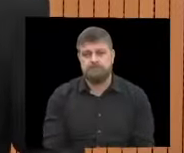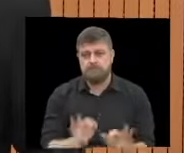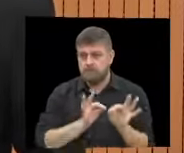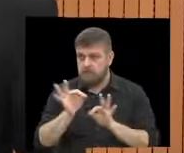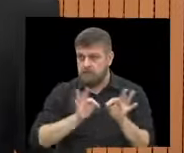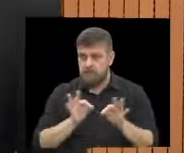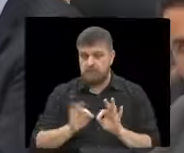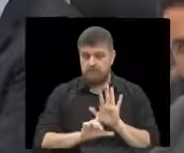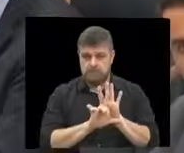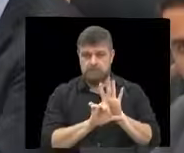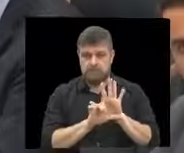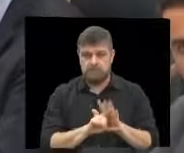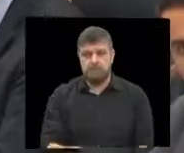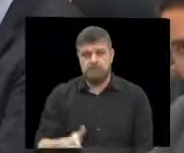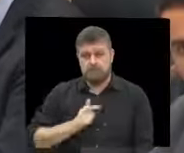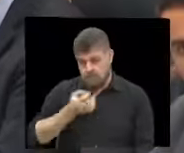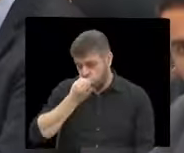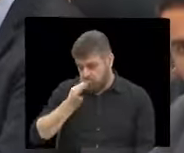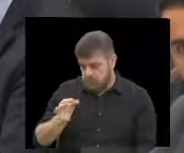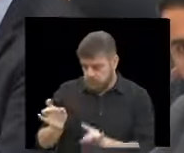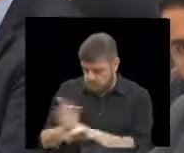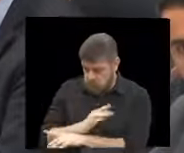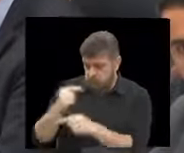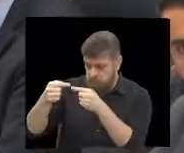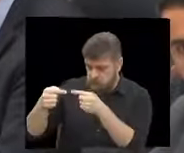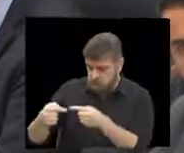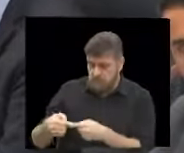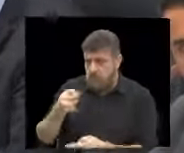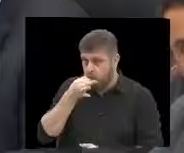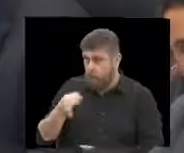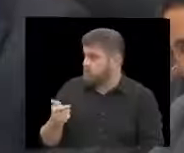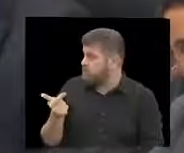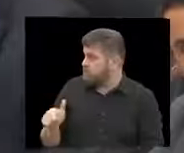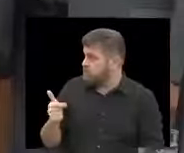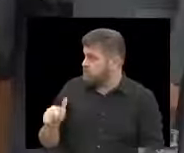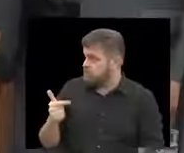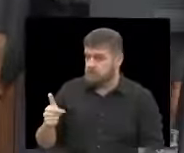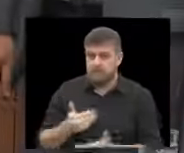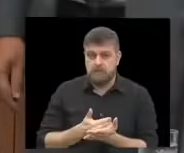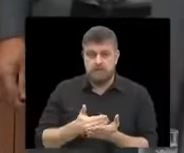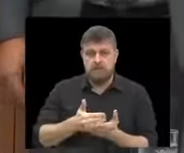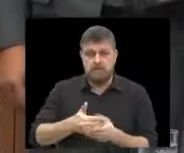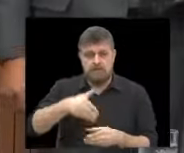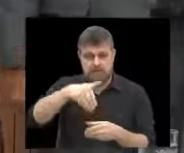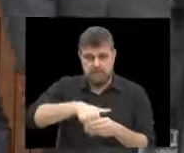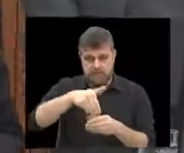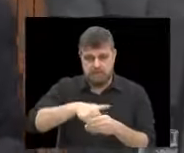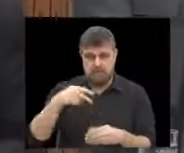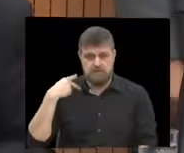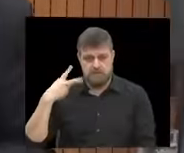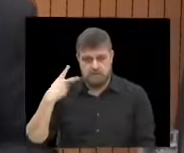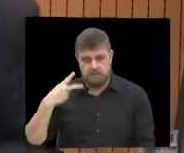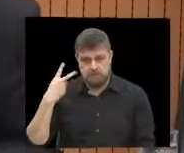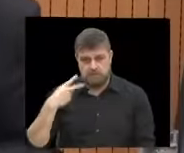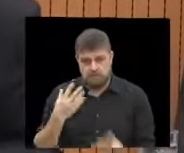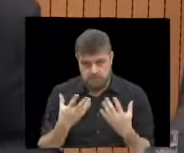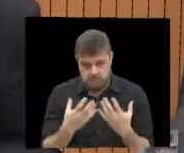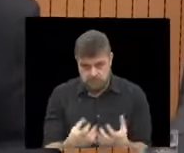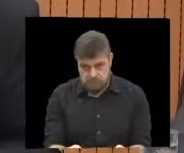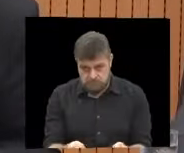projeto de lei com parecer favorável e não havendo vereadores a discutir a matéria vai à votação vereadores favoráveis